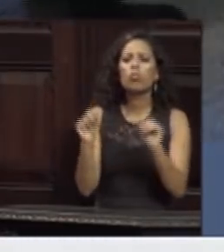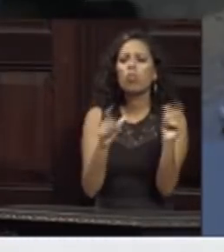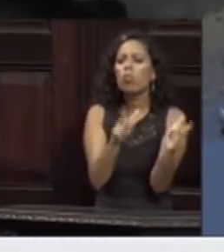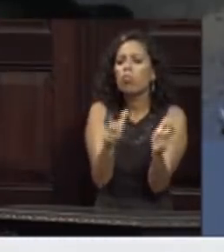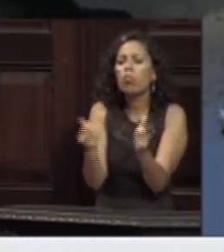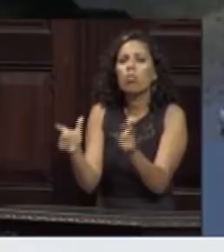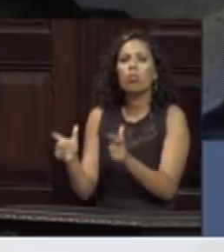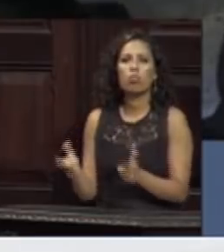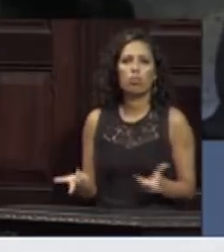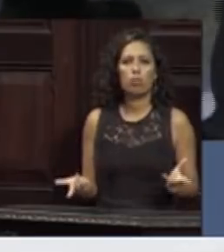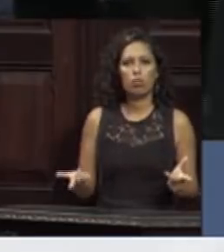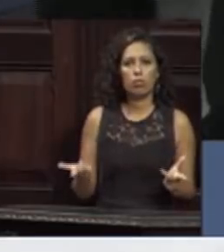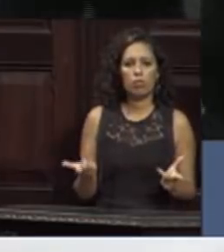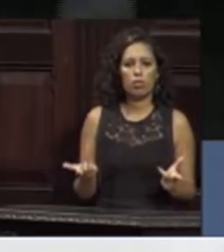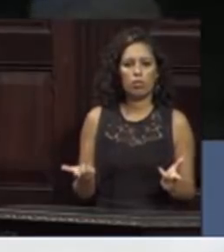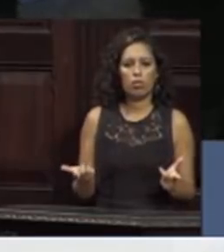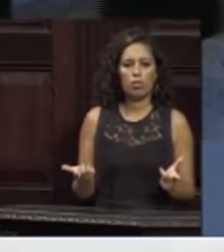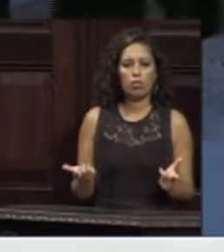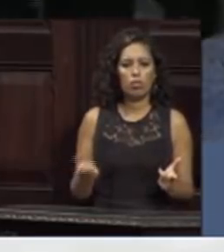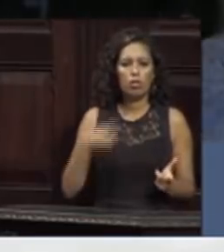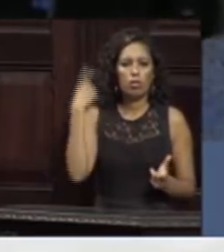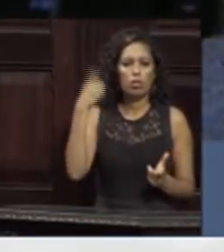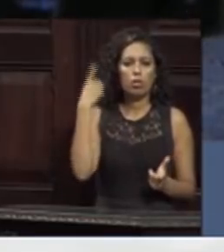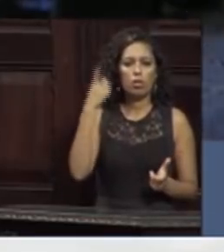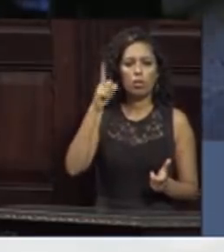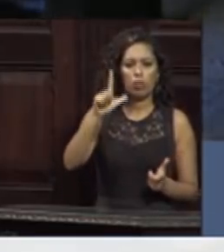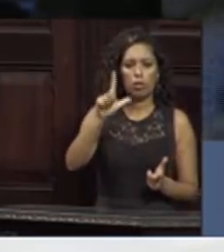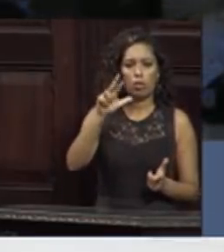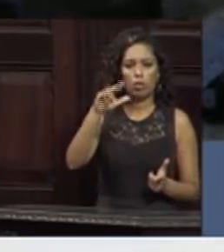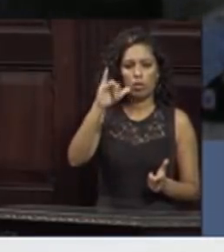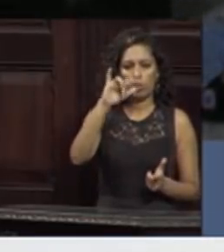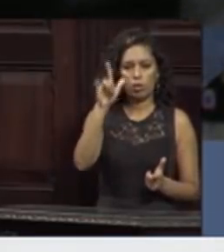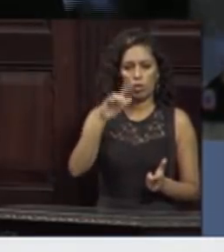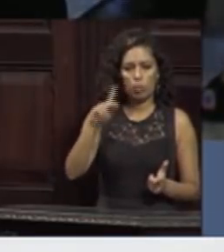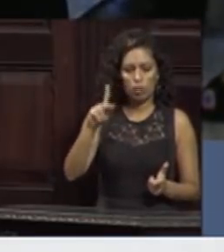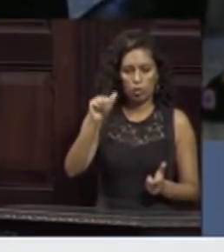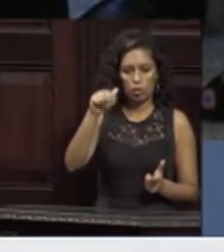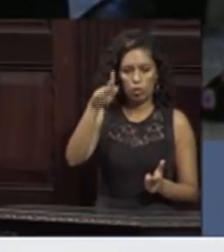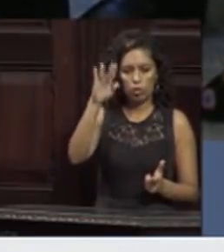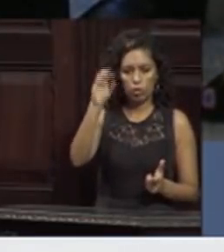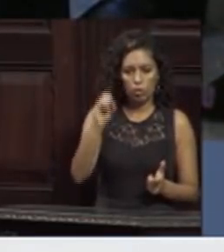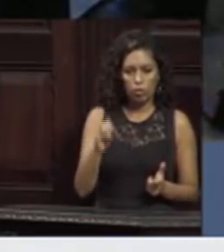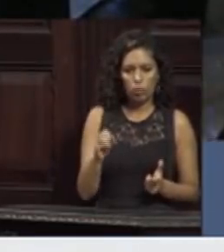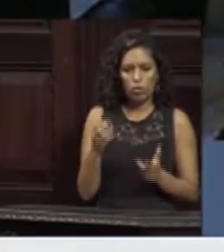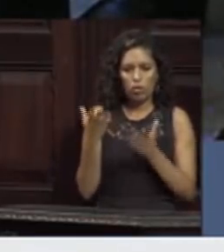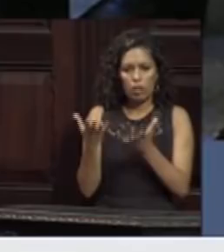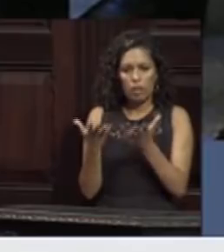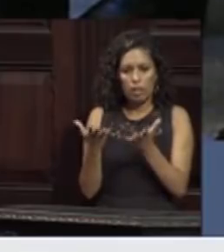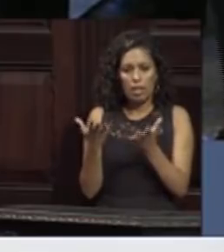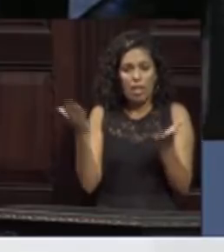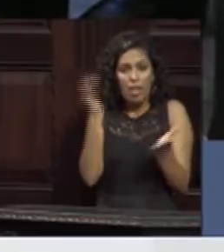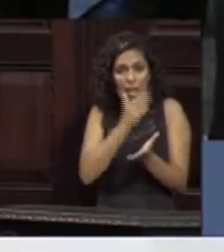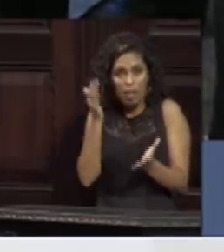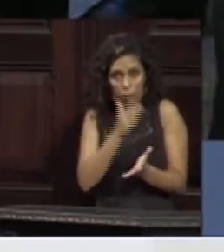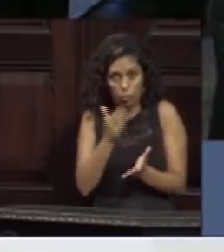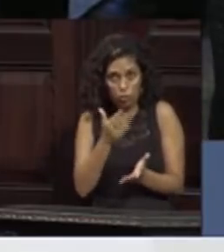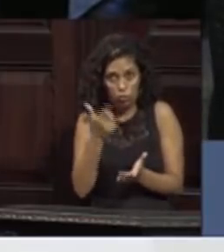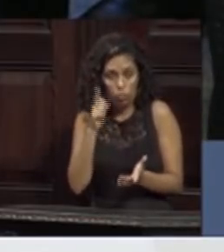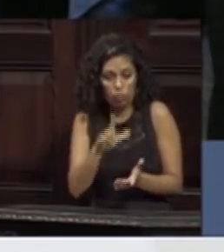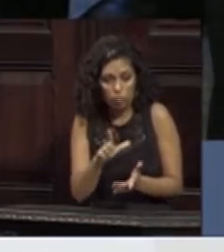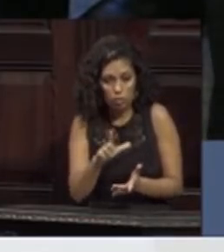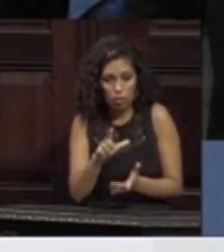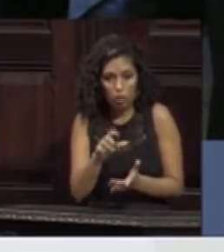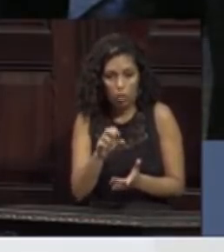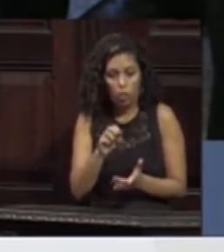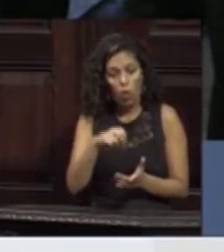A iniciativa de Vossa Excelência, o deputado Luiz Paulo, que me parece traz um resultado imediato, ou manter como está, que garante